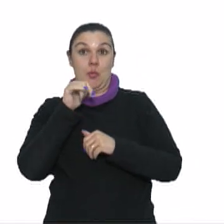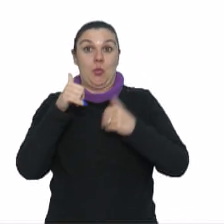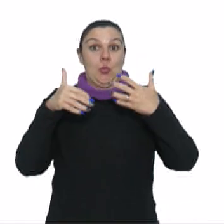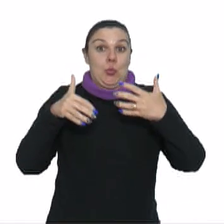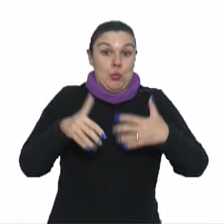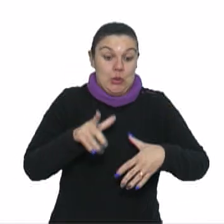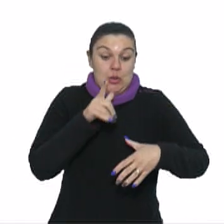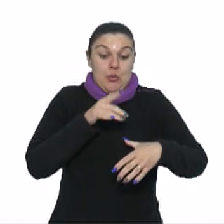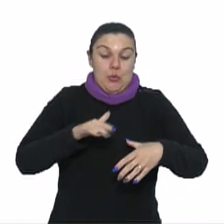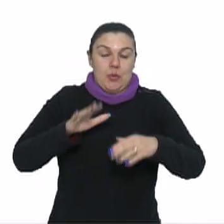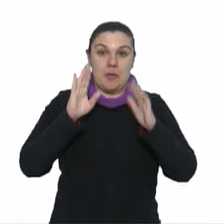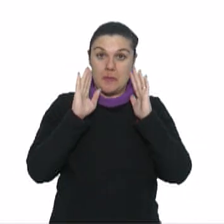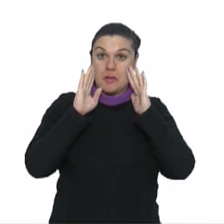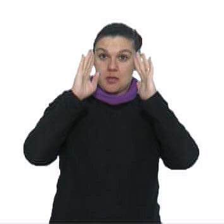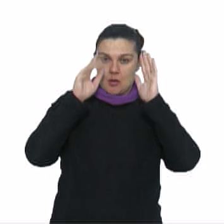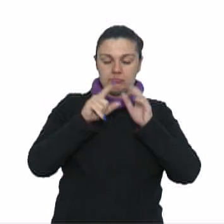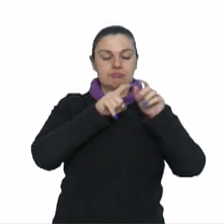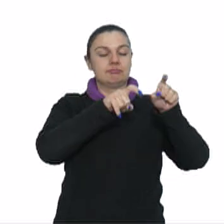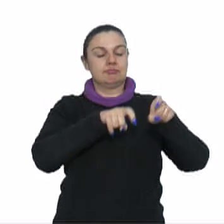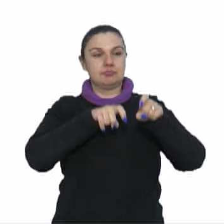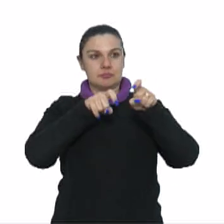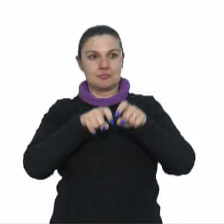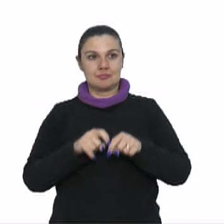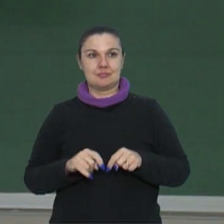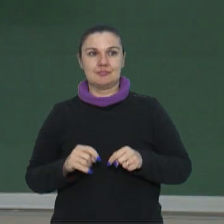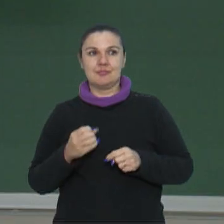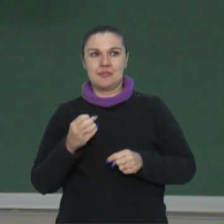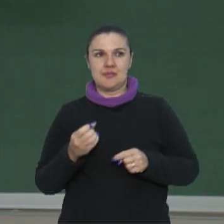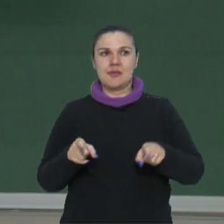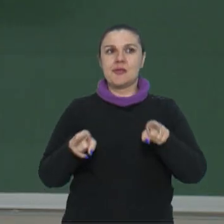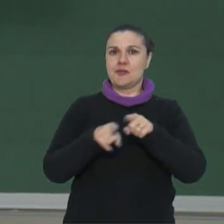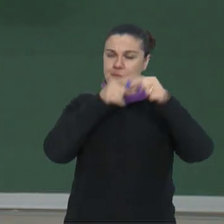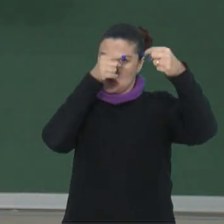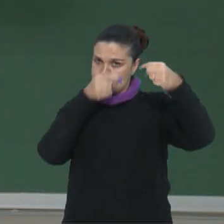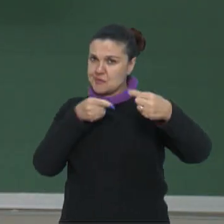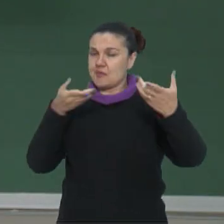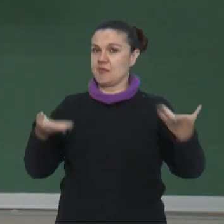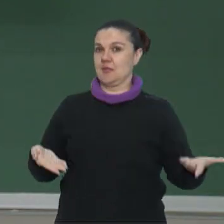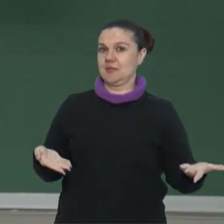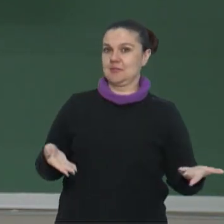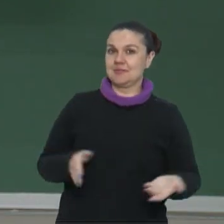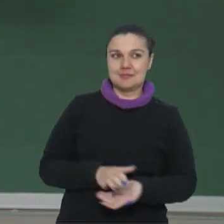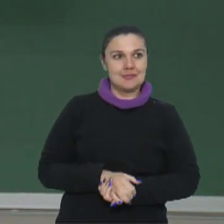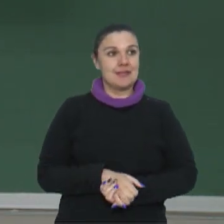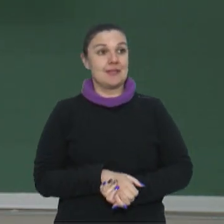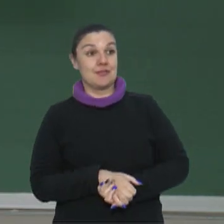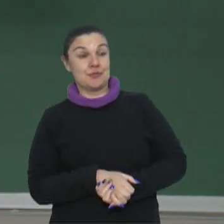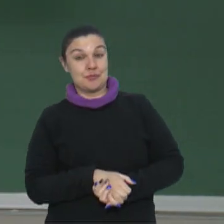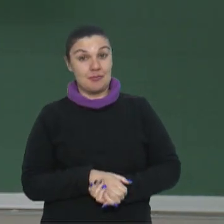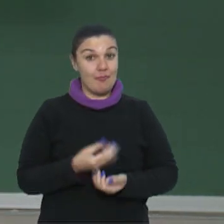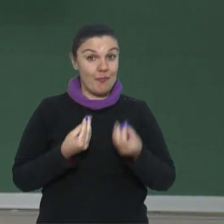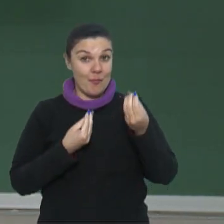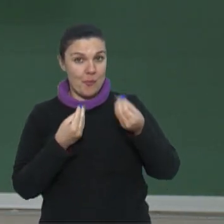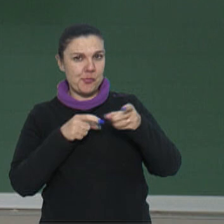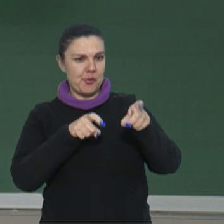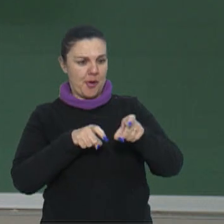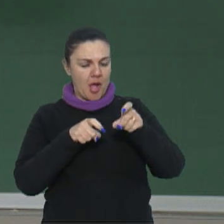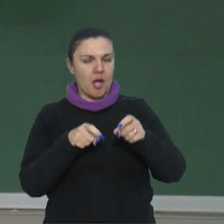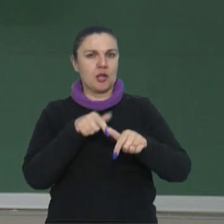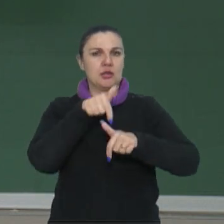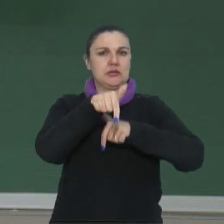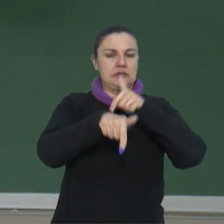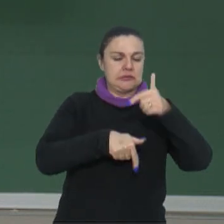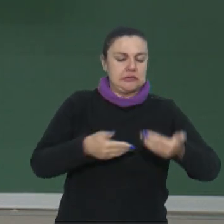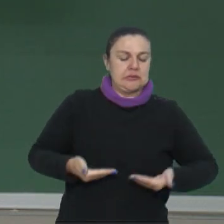nisso, ideal para diversas agriculturas. Ideal e desafiadora. Vamos lá. Galera, agricultura que mexe com o